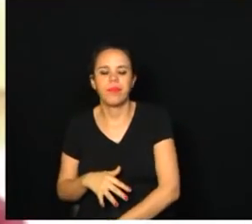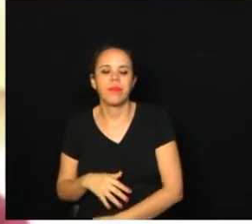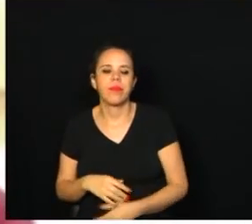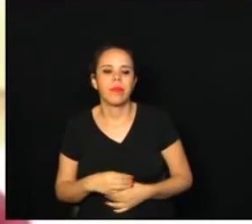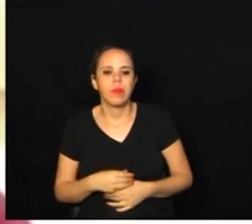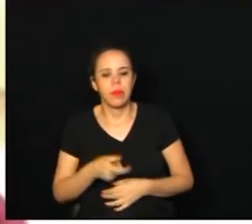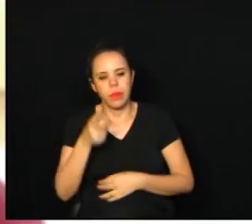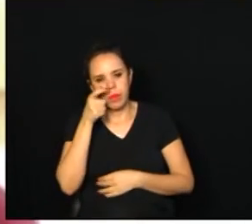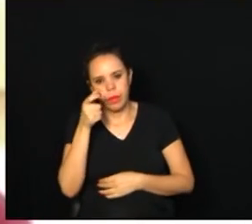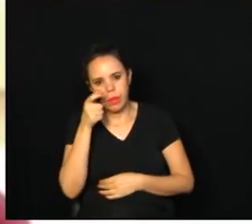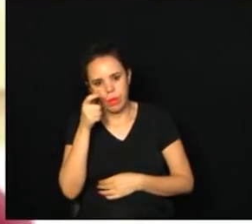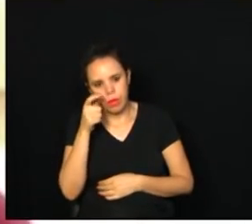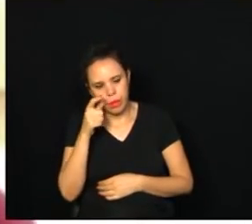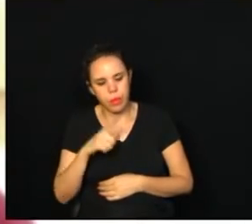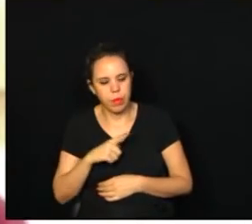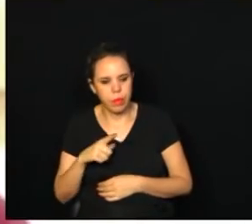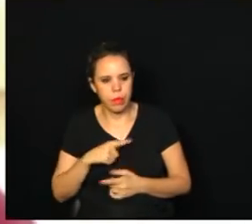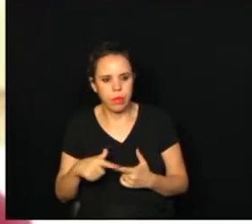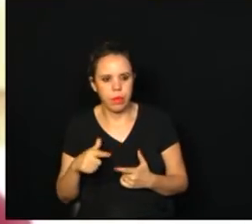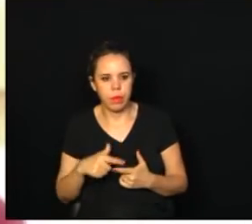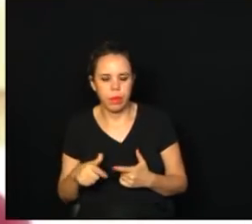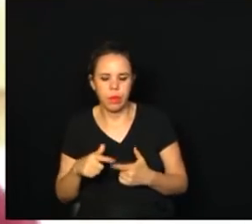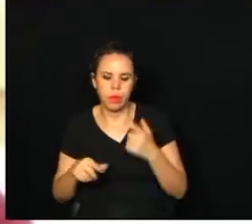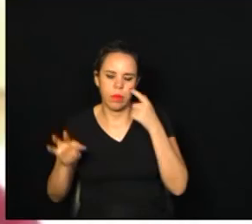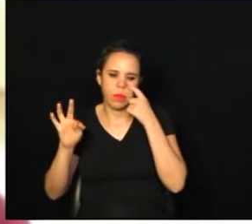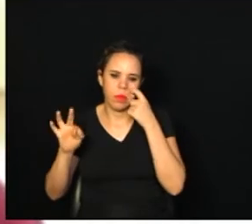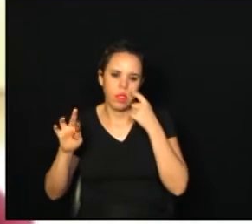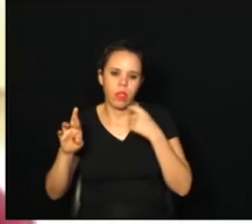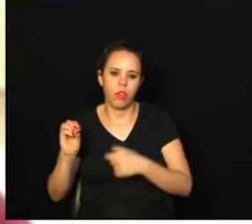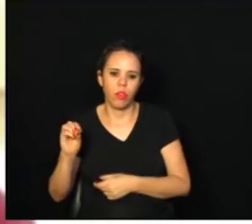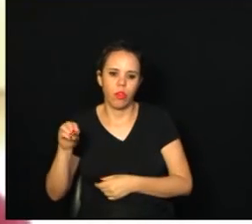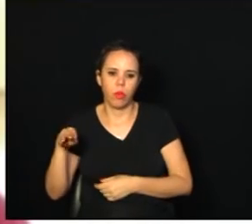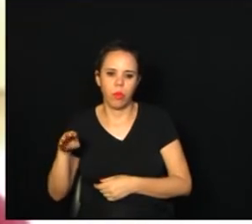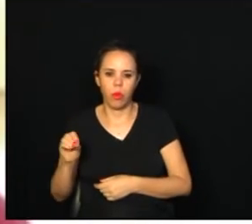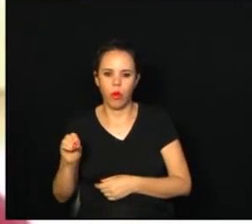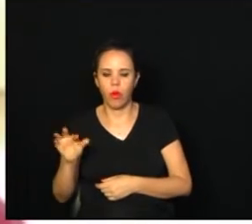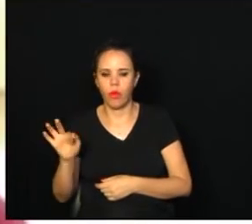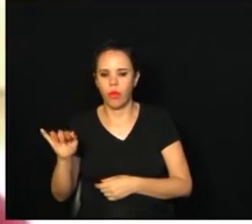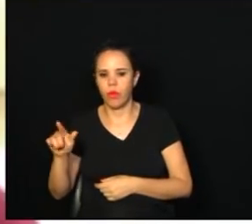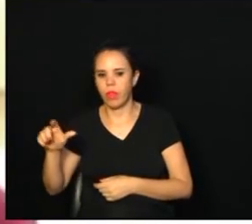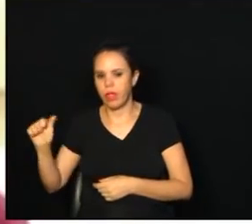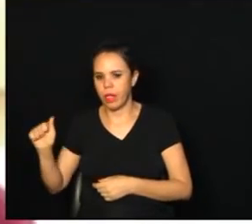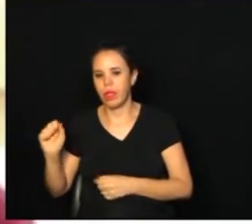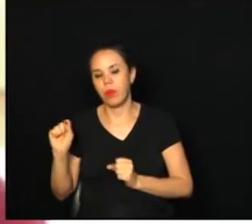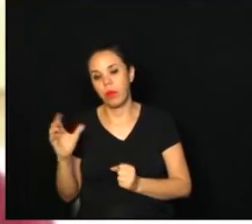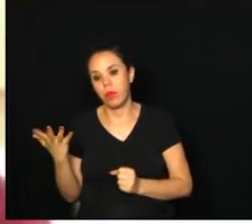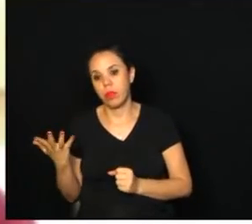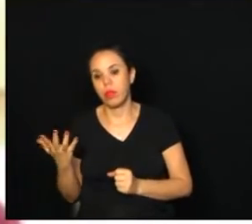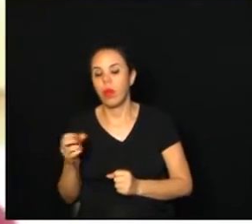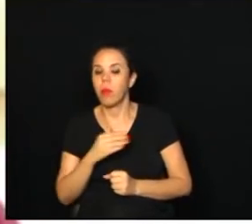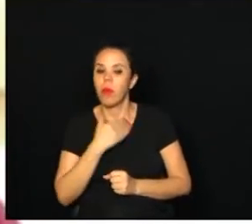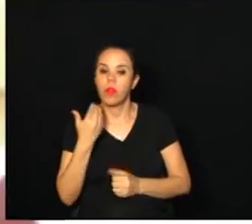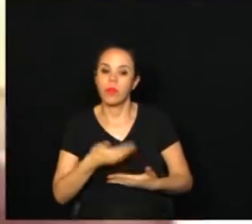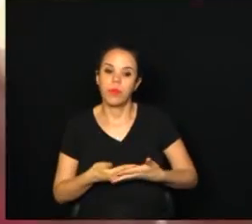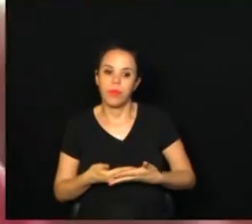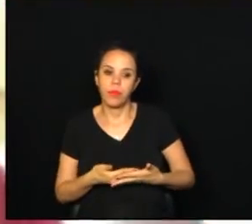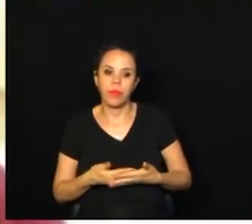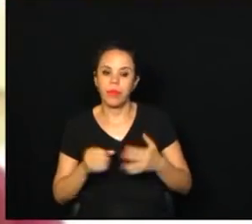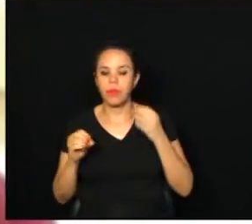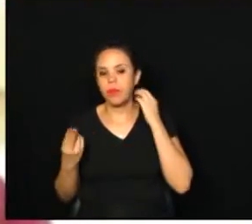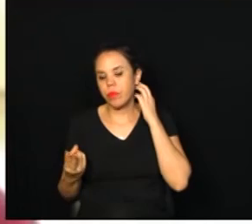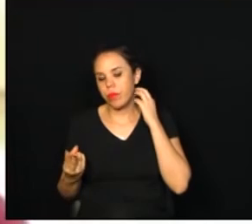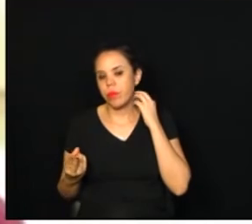O bebê pode sofrer consequências aí dessa trombose? Pode afetar a criança, doutora? Então, Viviane, o